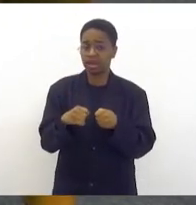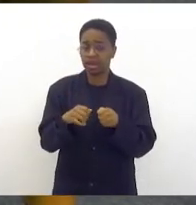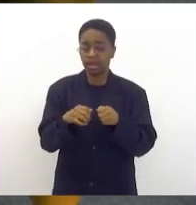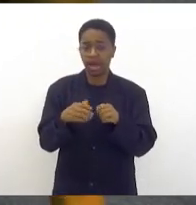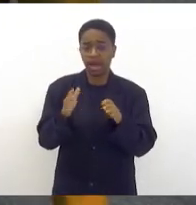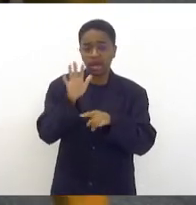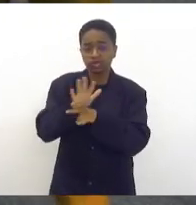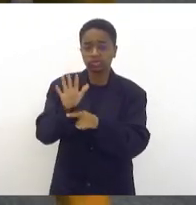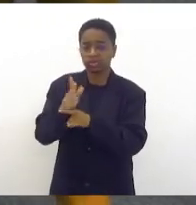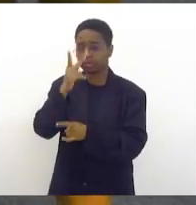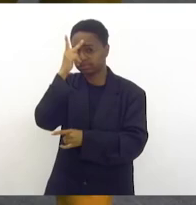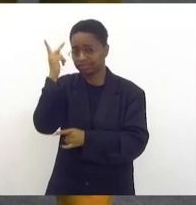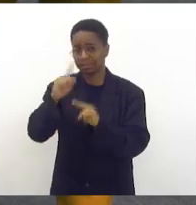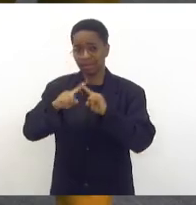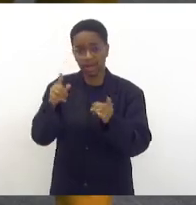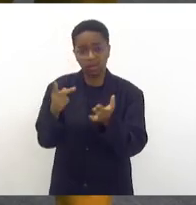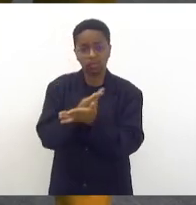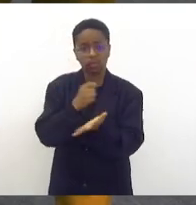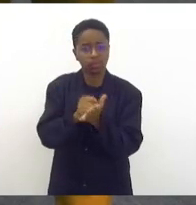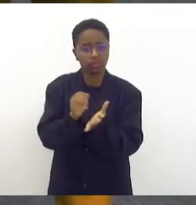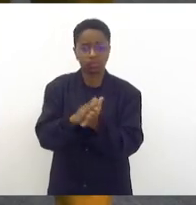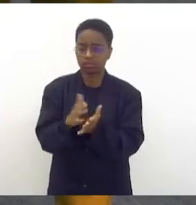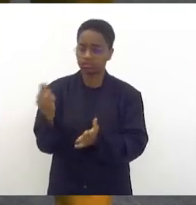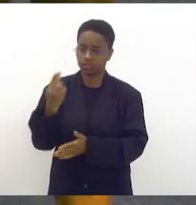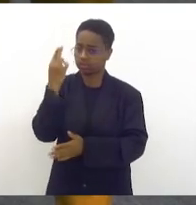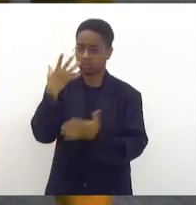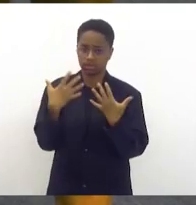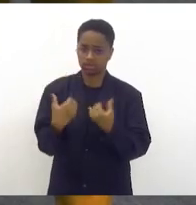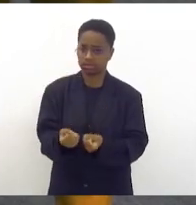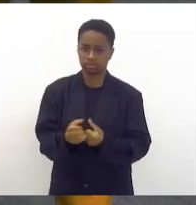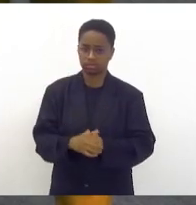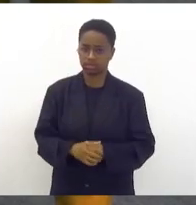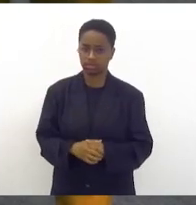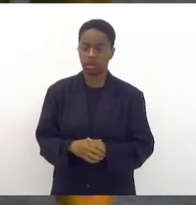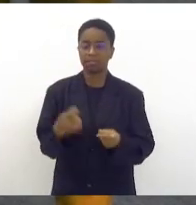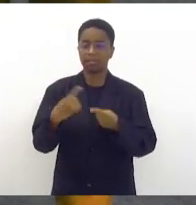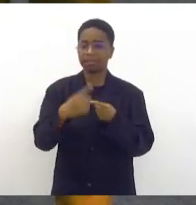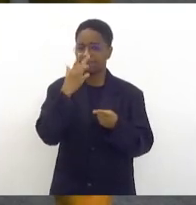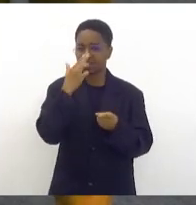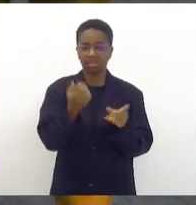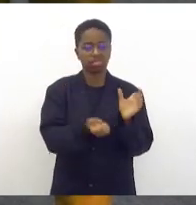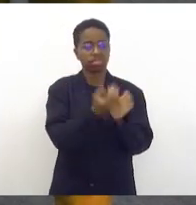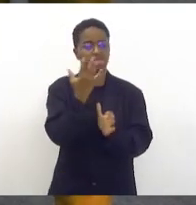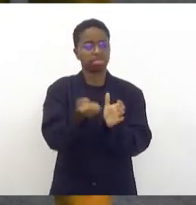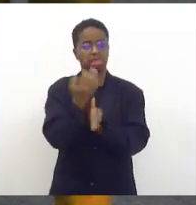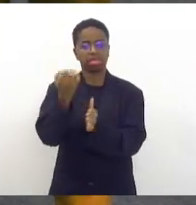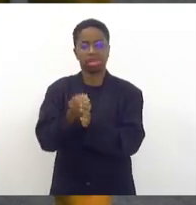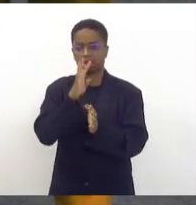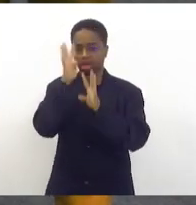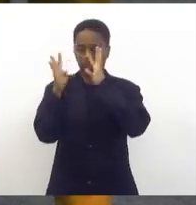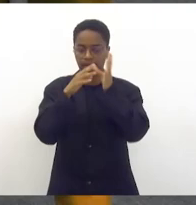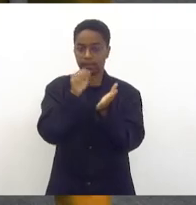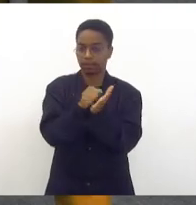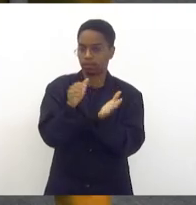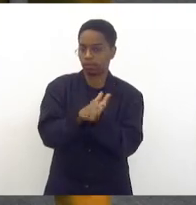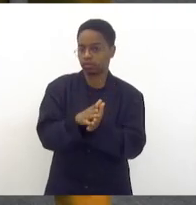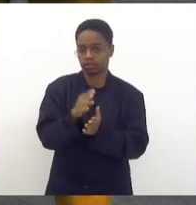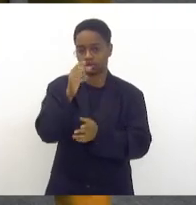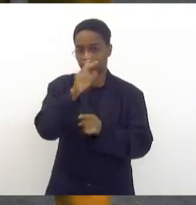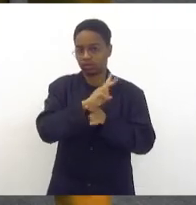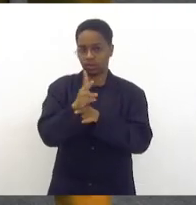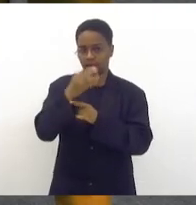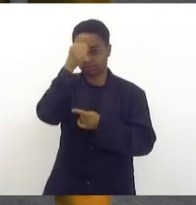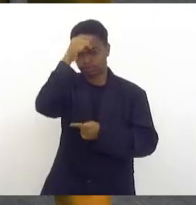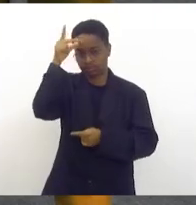mala para entregar e aí você é multado. É uma indústria de multas da Guarda Municipal colocada